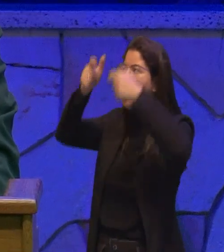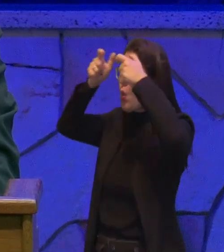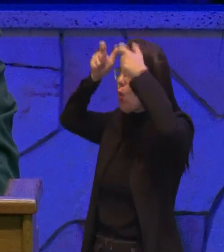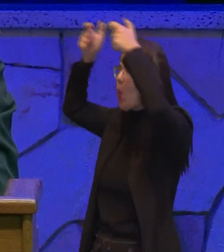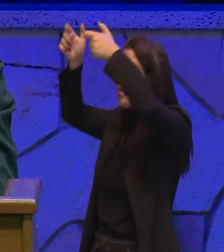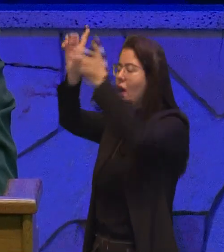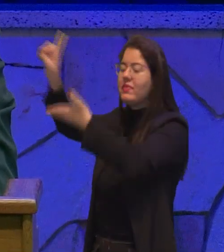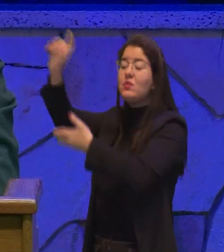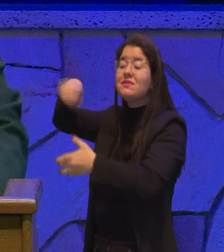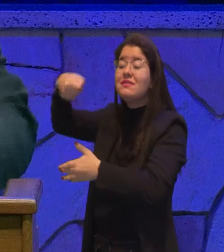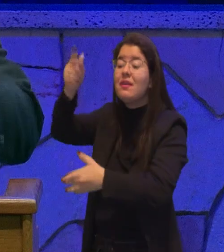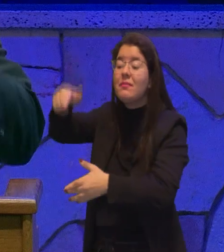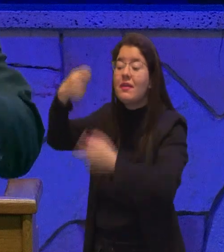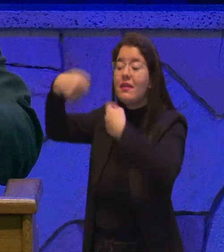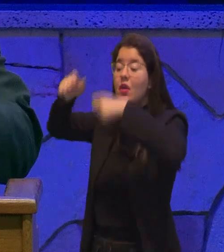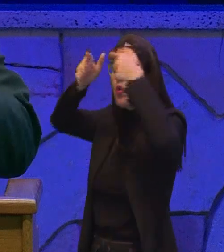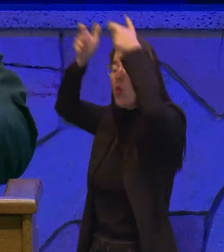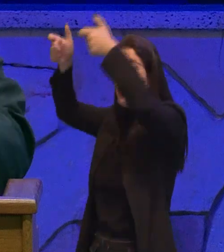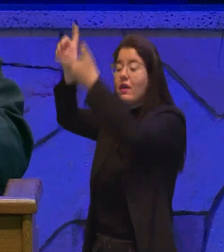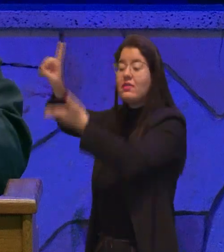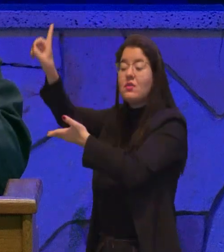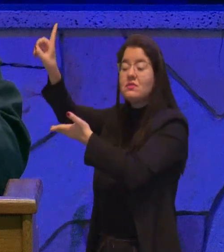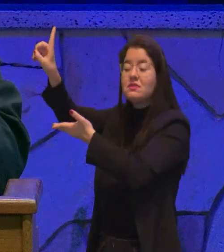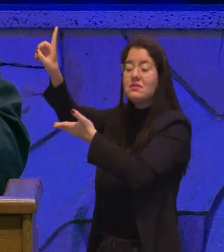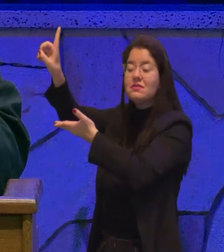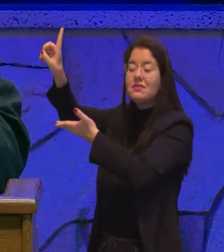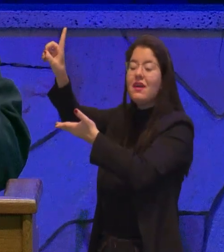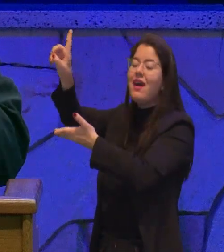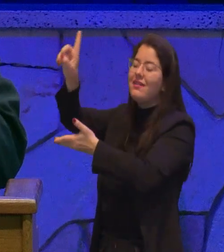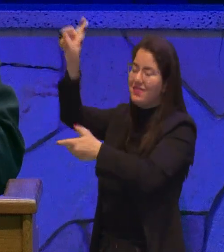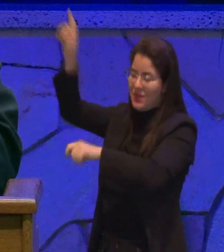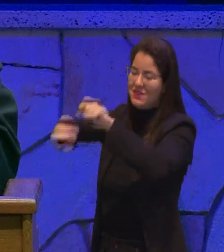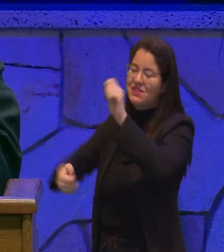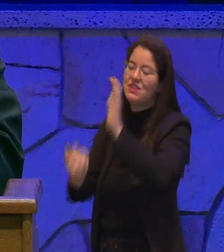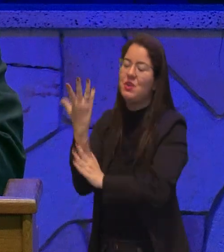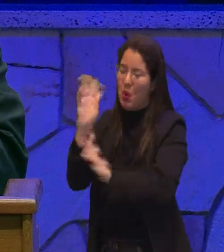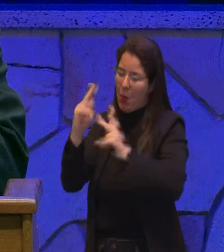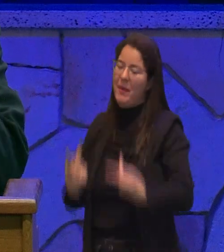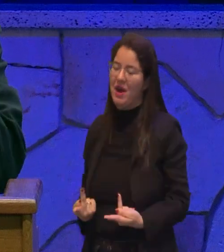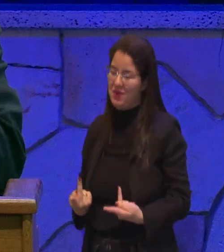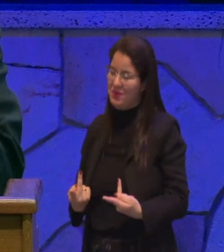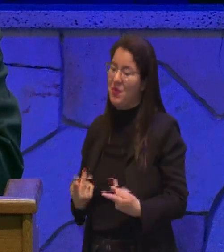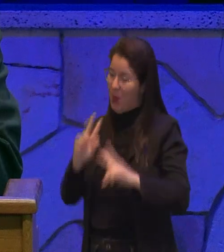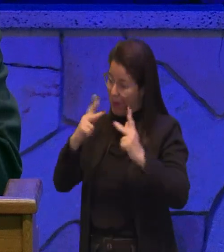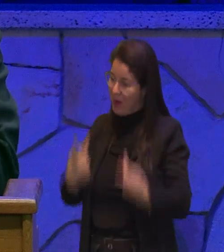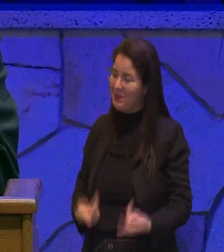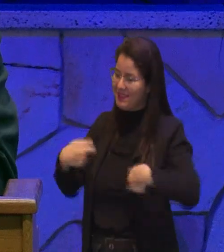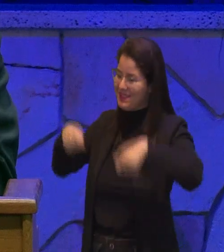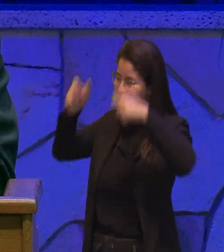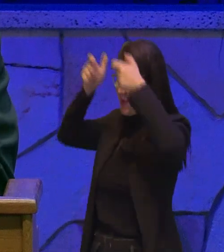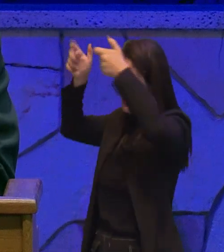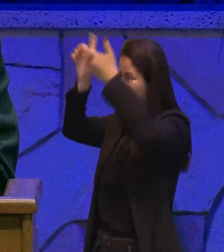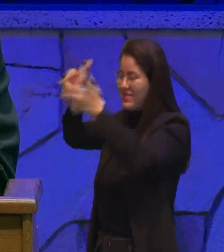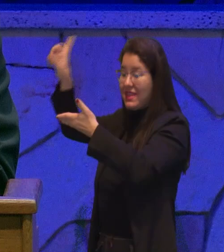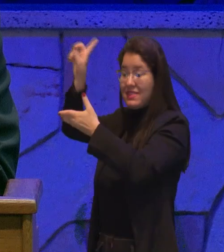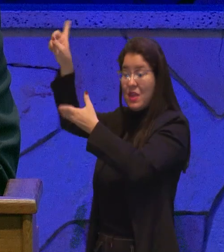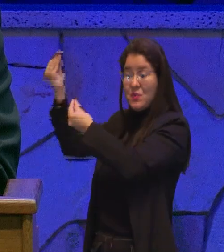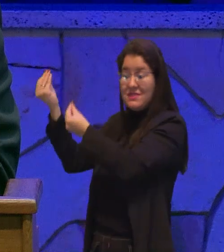Deus imprimiu a sua imagem no ser humano, dando a ele